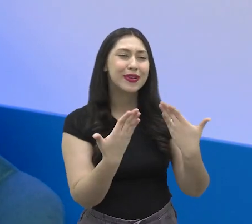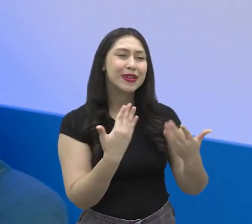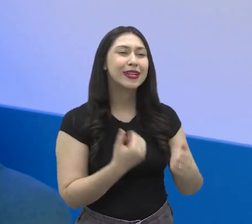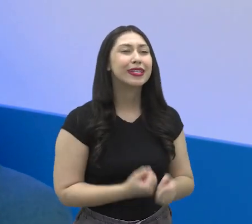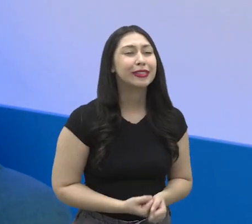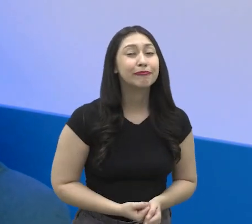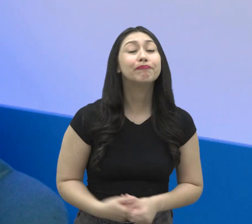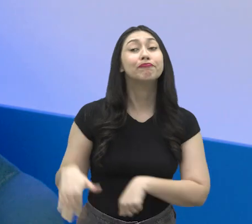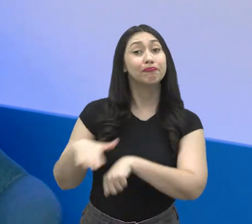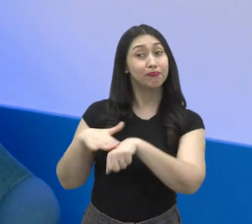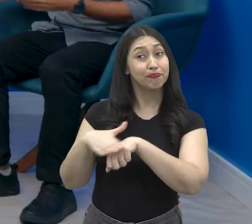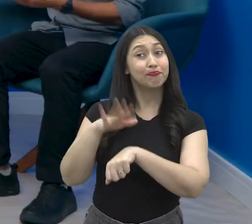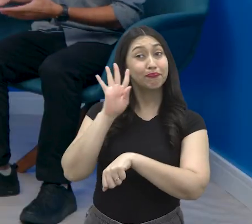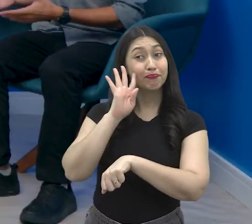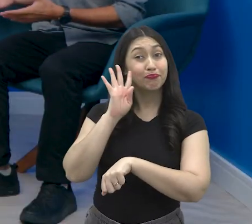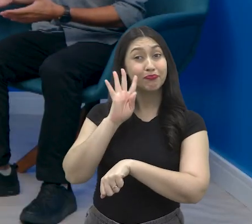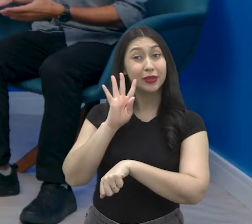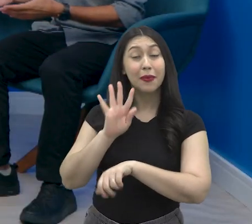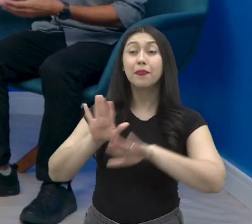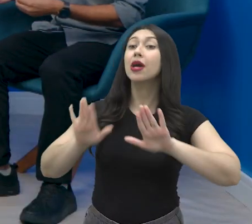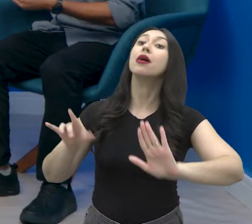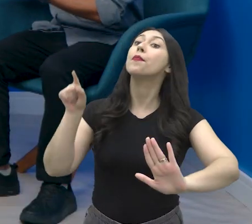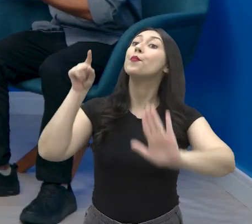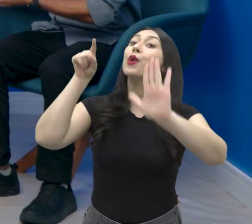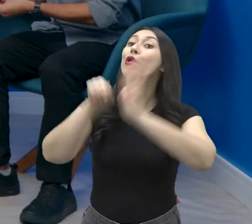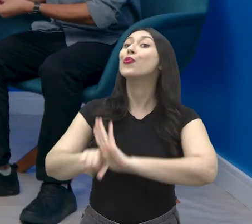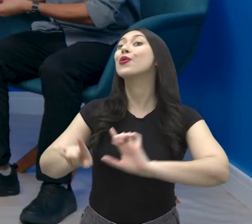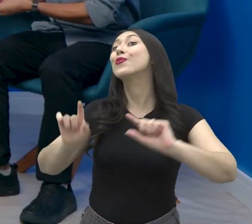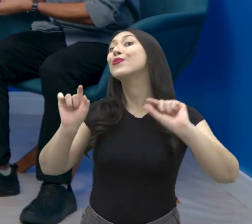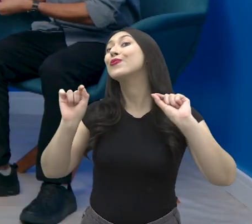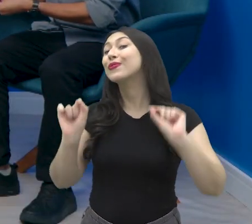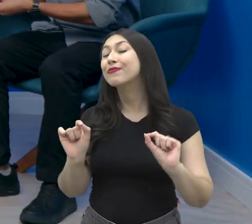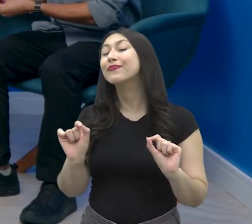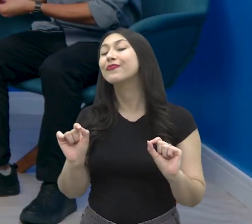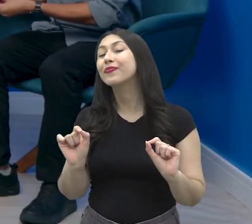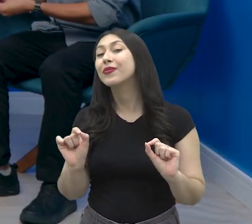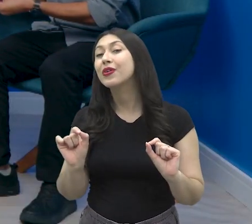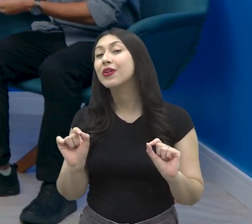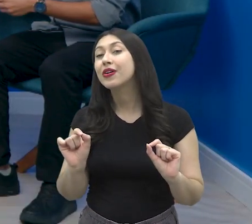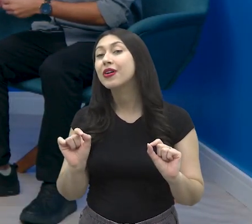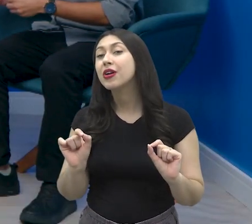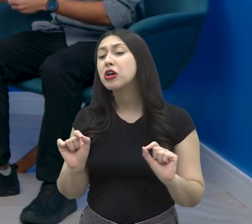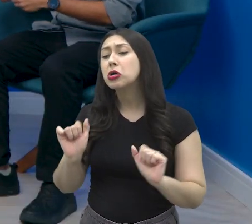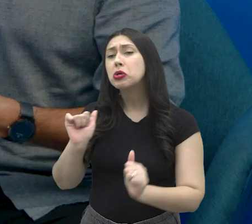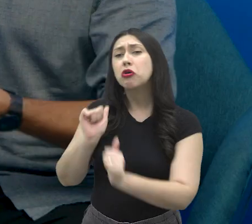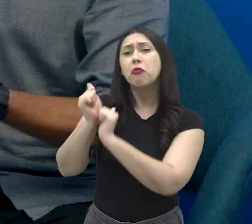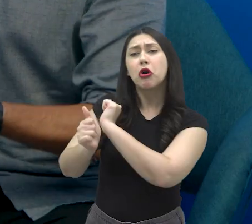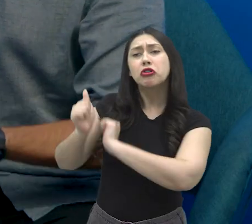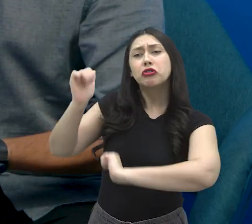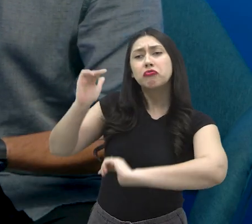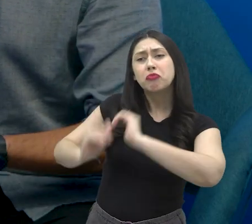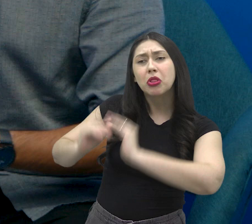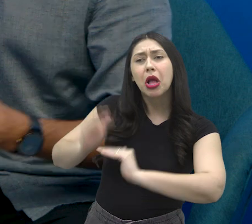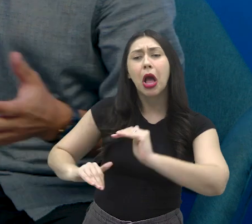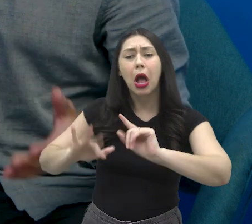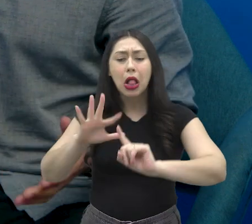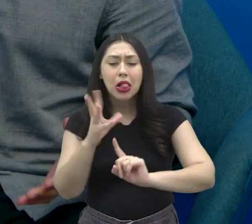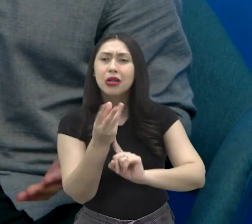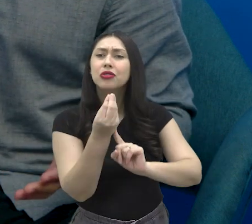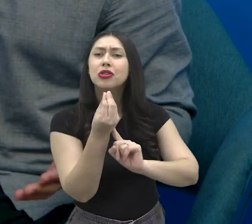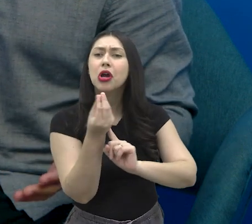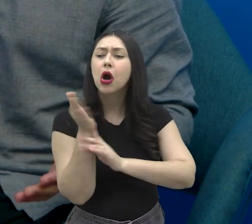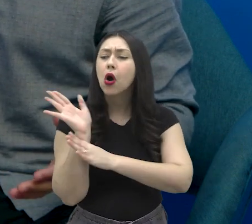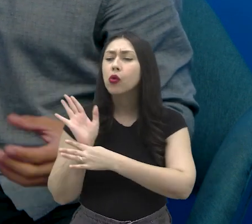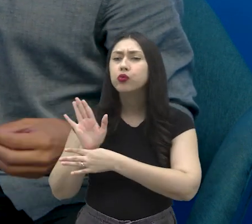aí sobre o esporte. Papo muito bacana. E a pergunta que fica é justamente essa. Como a prática esportiva, a